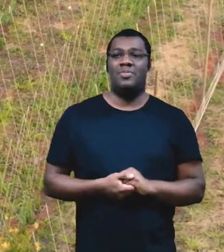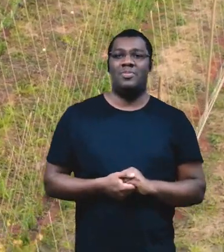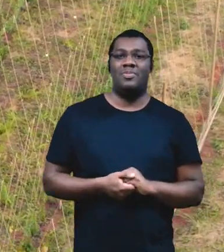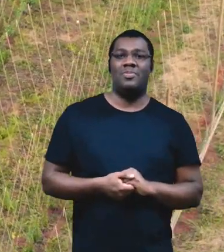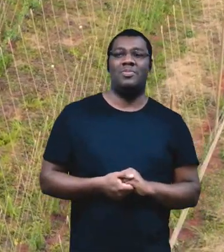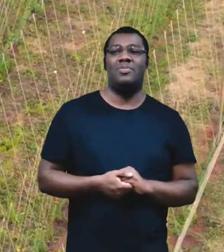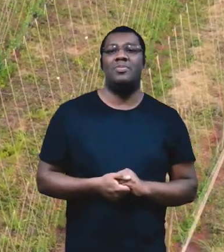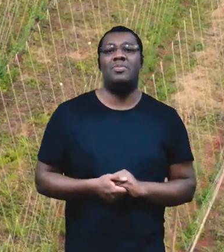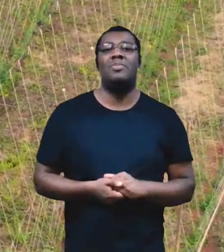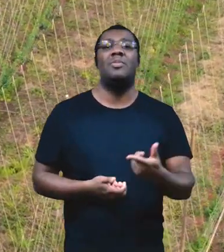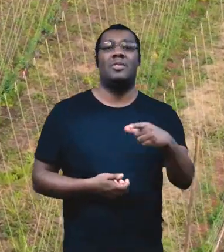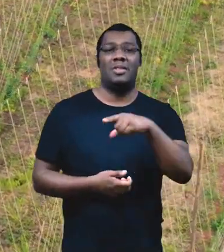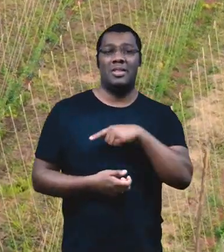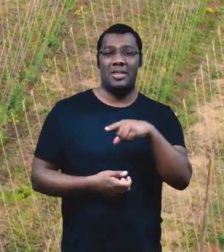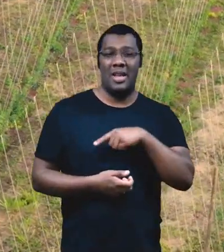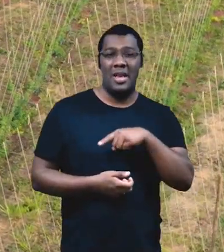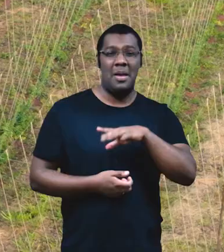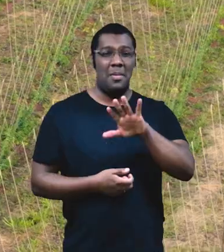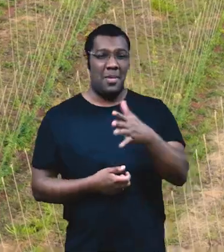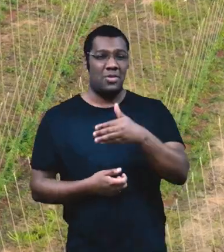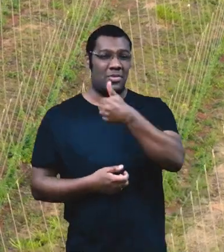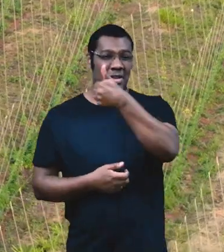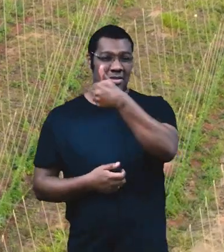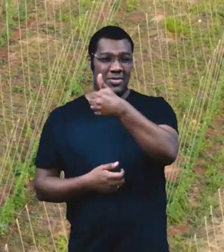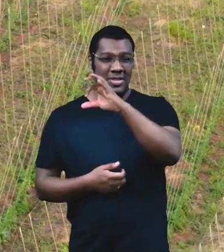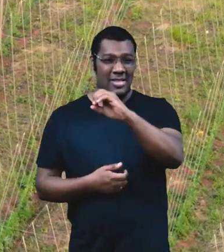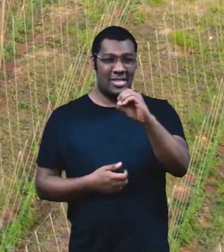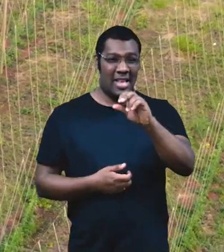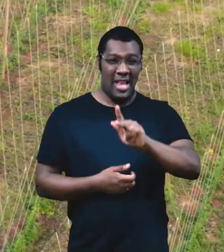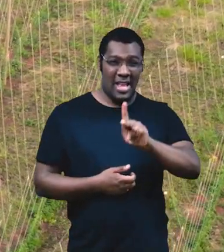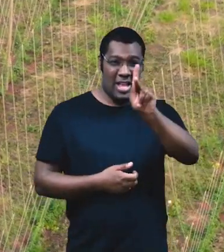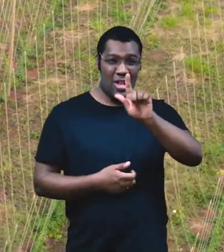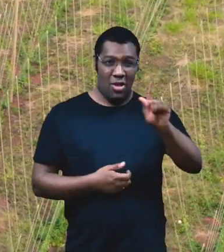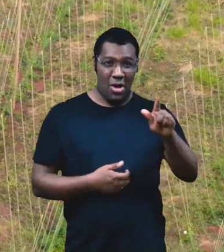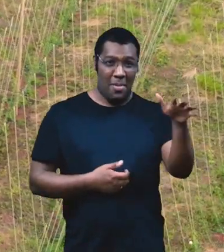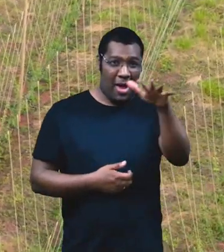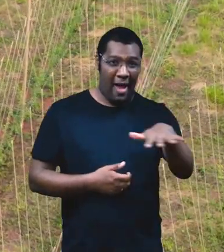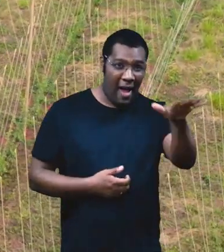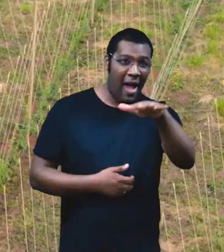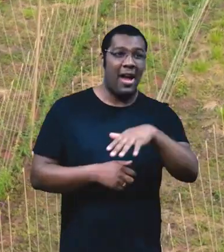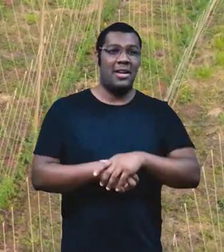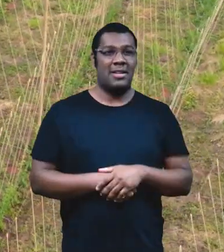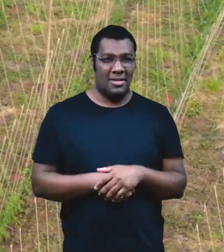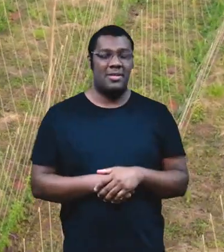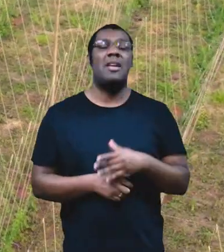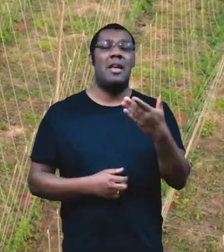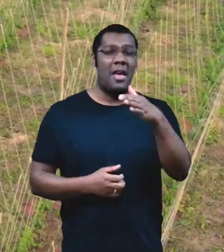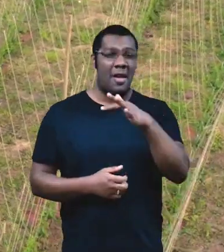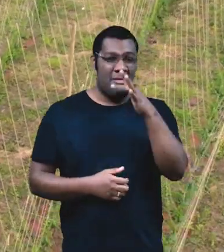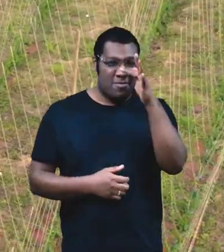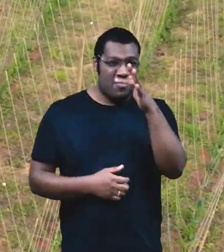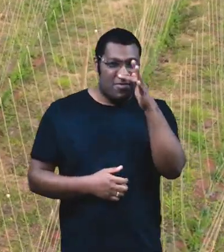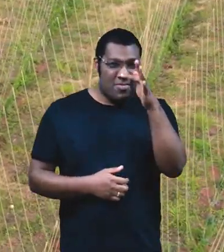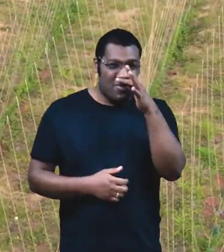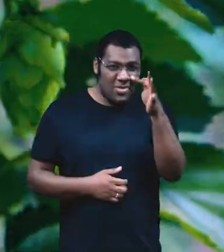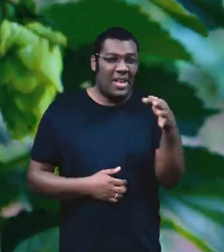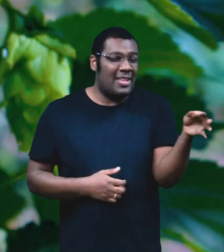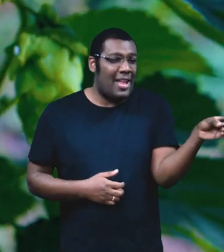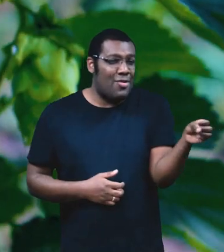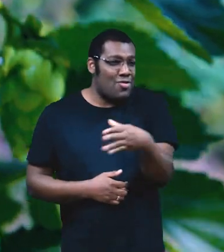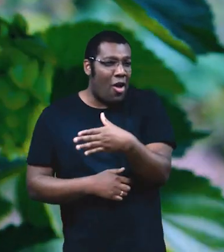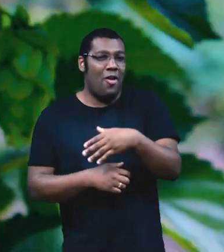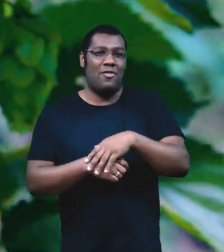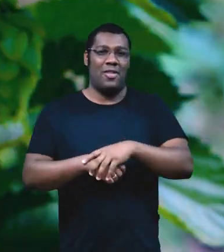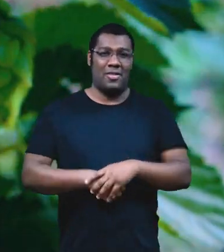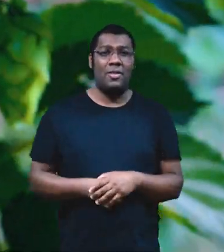A gente teve uma produção de 100 quilos nessa área, que é mais ou menos meio hectare. Mas é uma planta jovem, de primeira safra, primeiro ano. Para